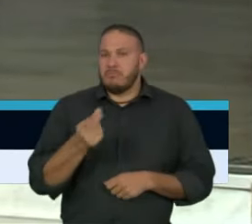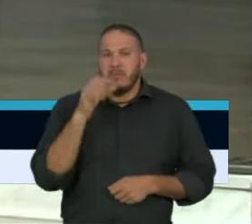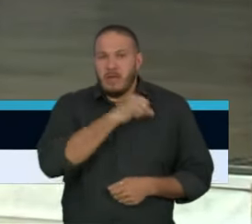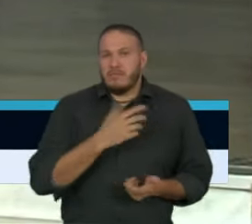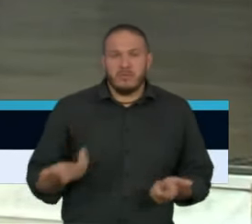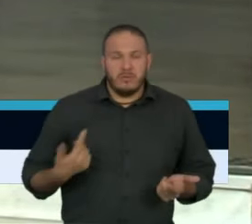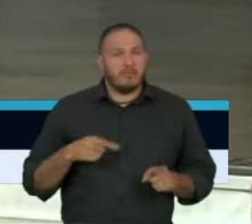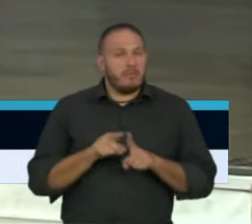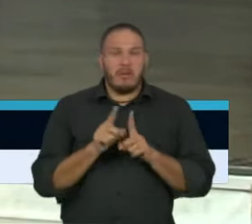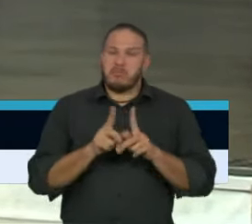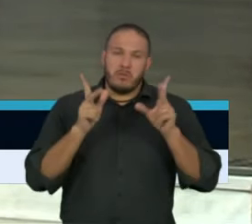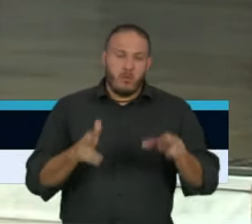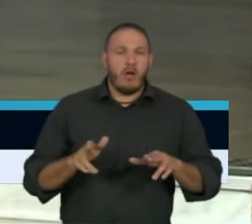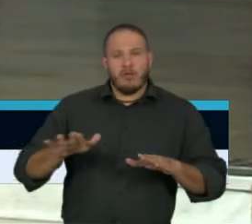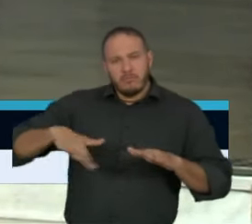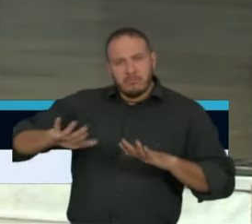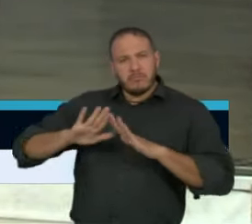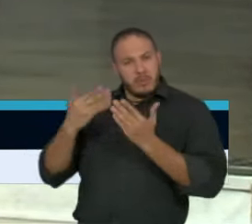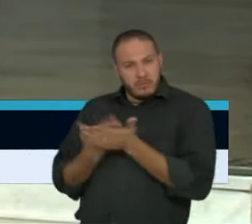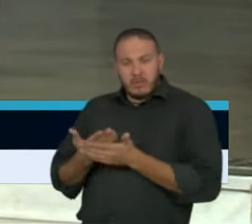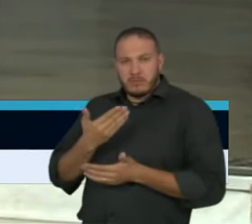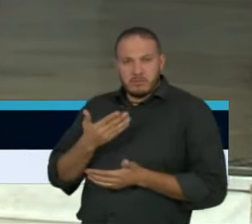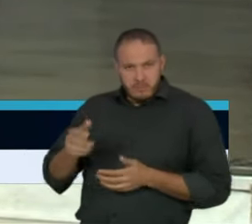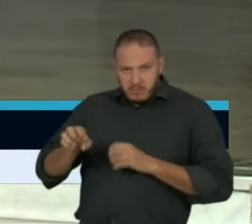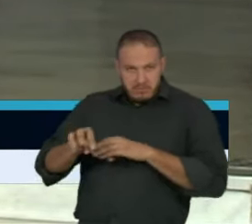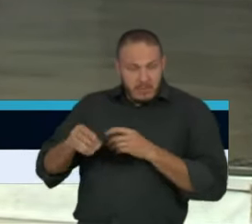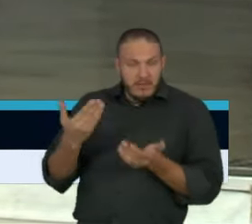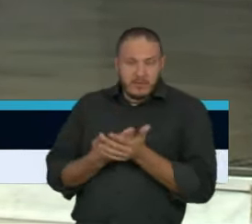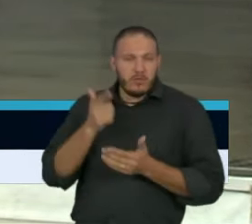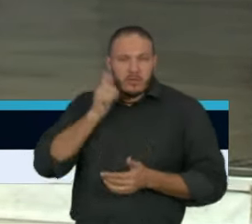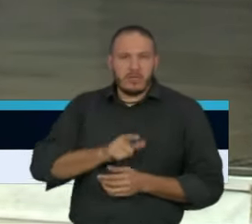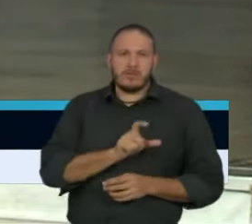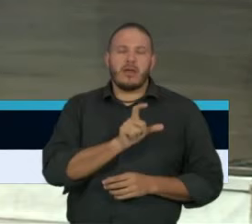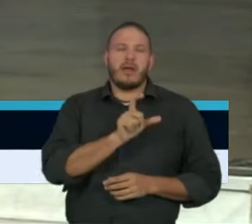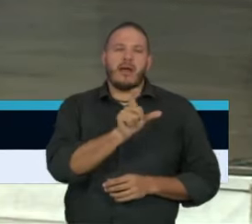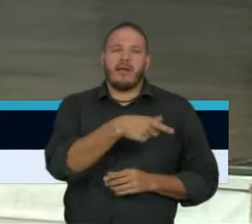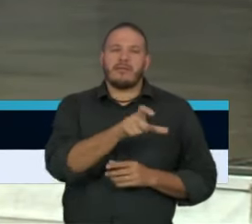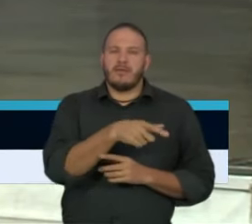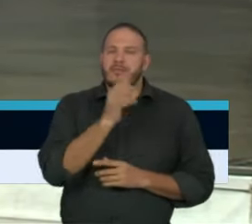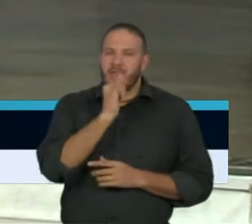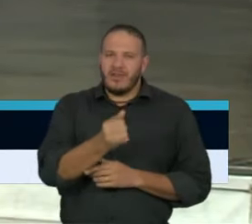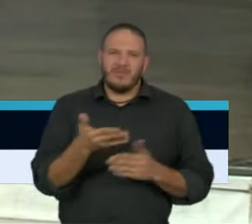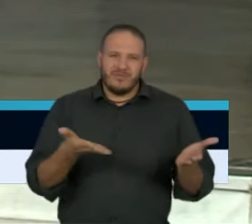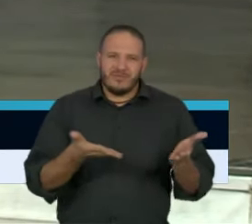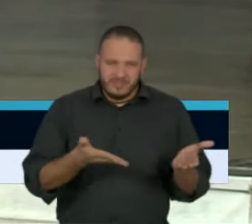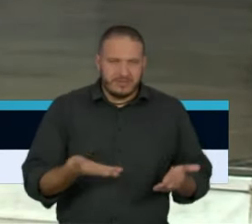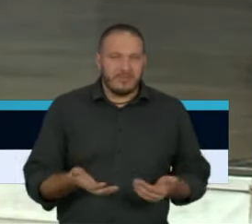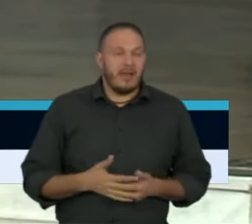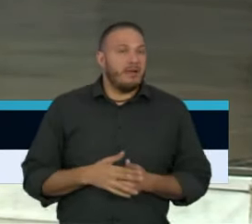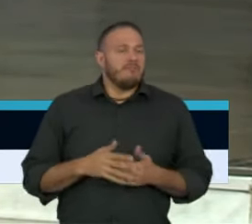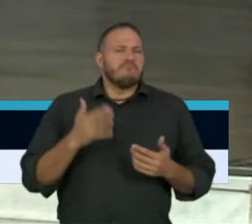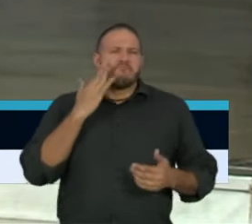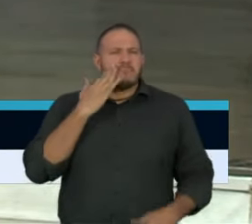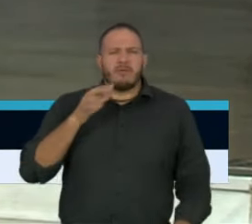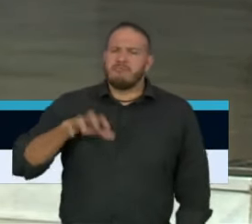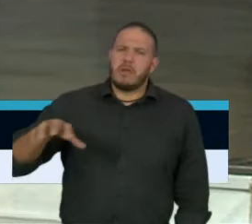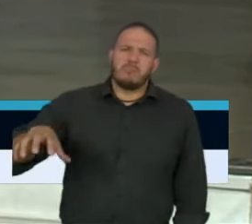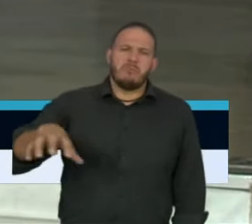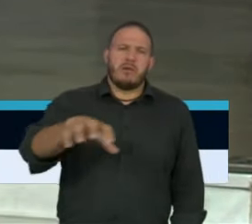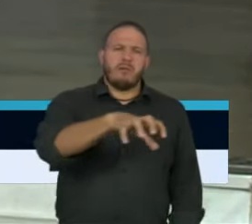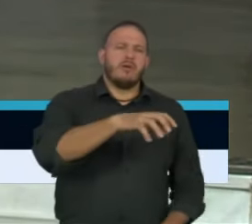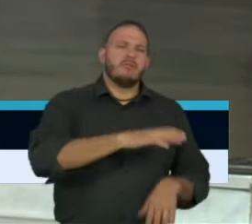Secretaria de Educação fez para adquirir esses cartões que eu mencionei no dia de hoje. E a gente sabe que todos os órgãos de controle têm